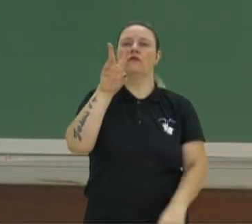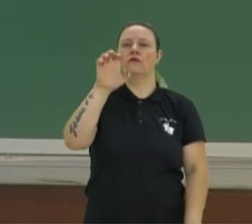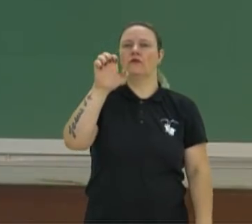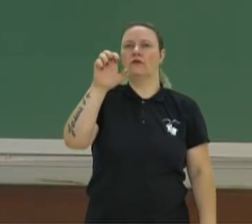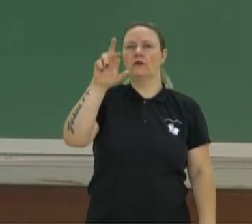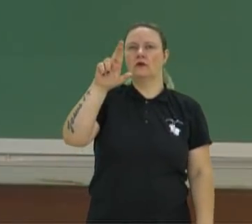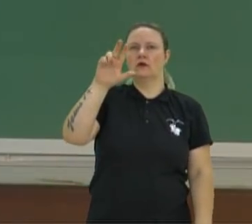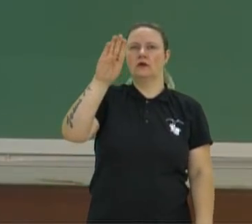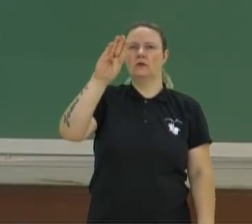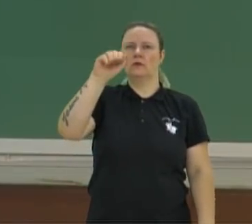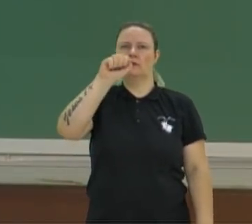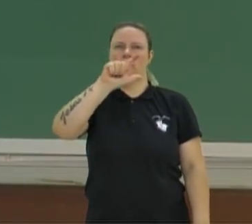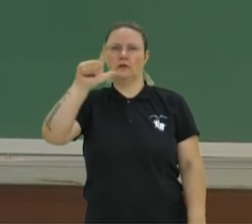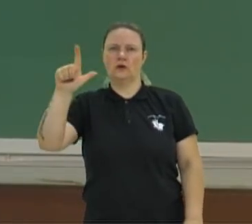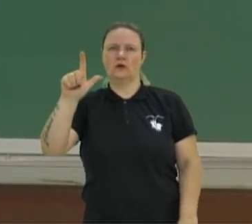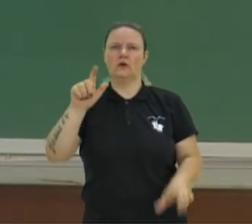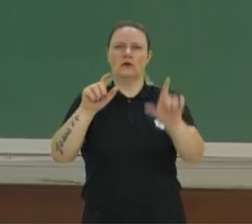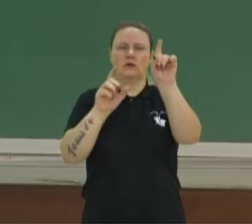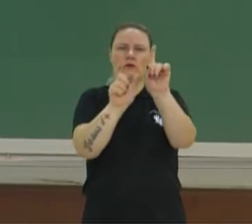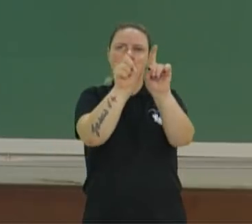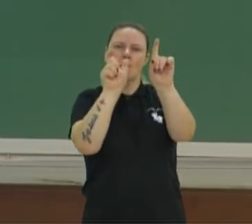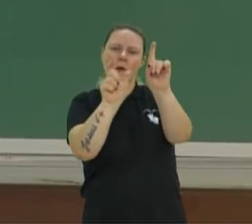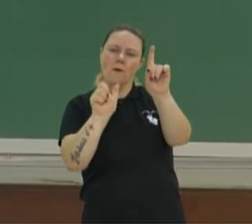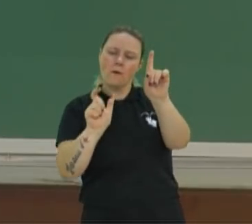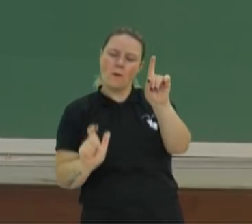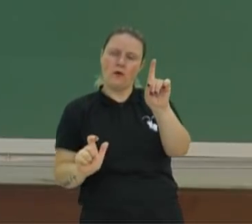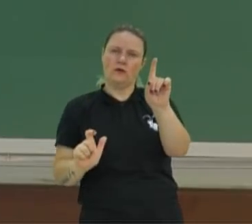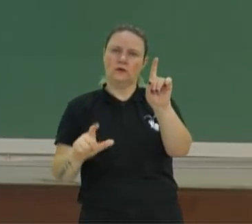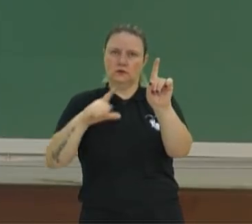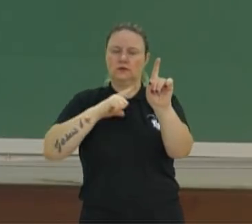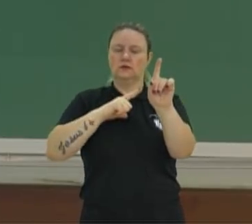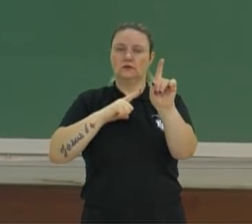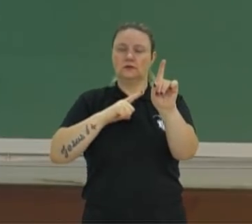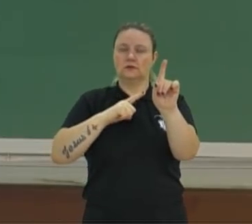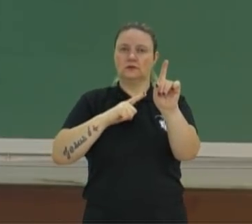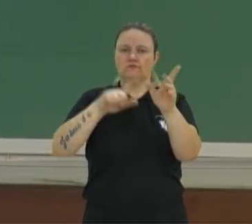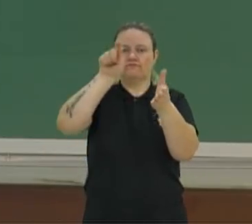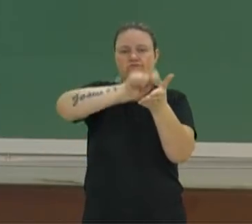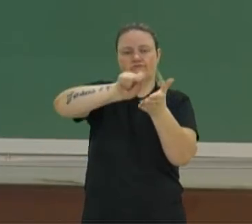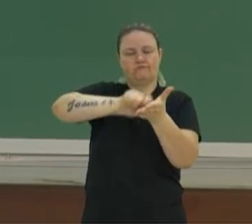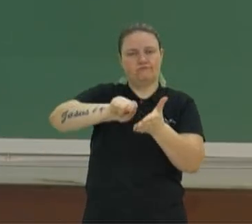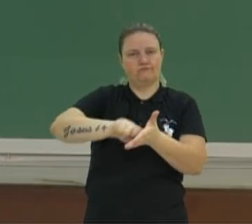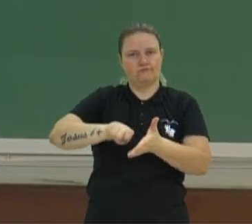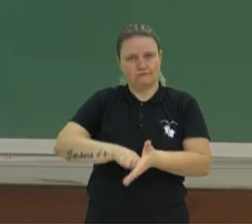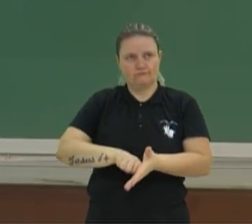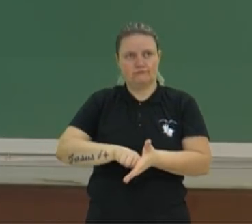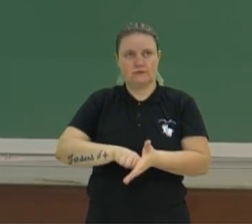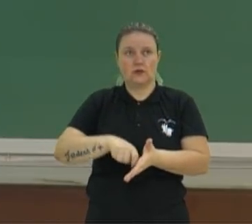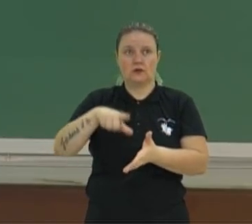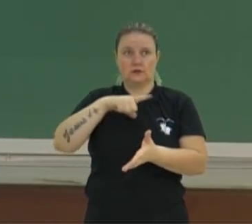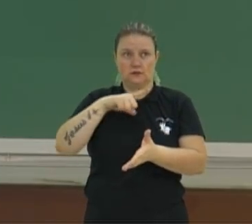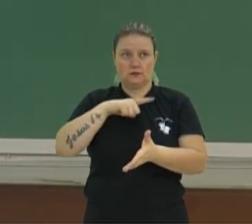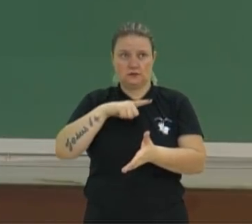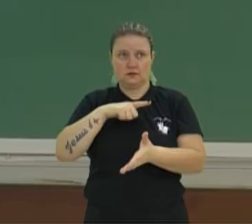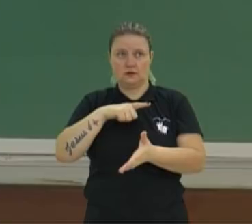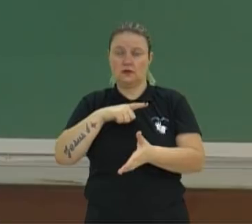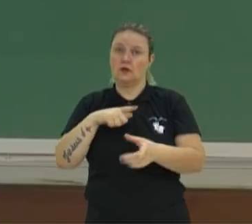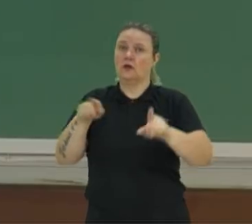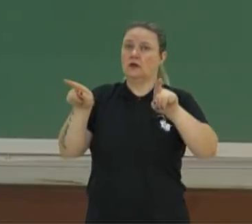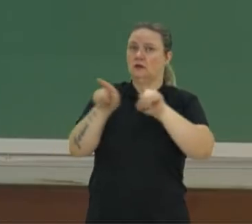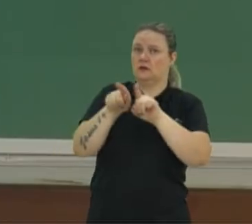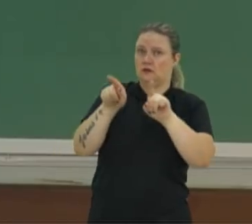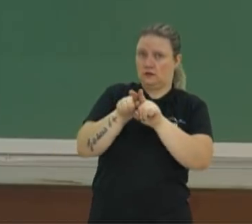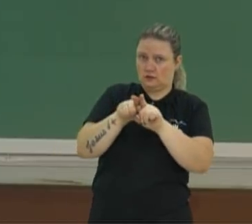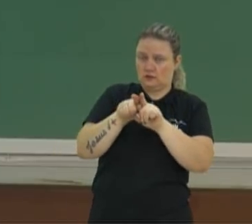nós temos a apresentação de palavras. No caso aqui, são palavras escritas, né? Ou também, caso fosse